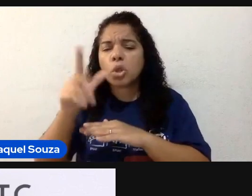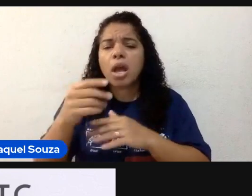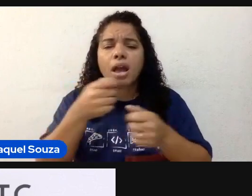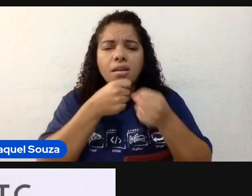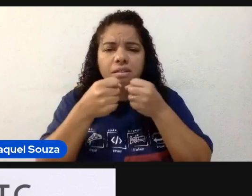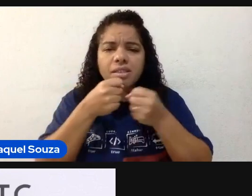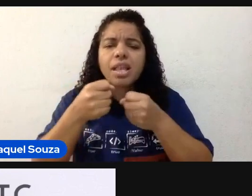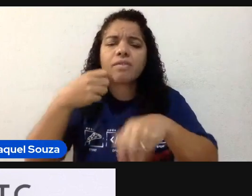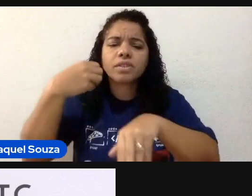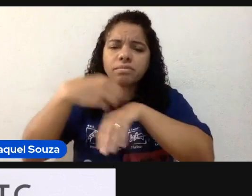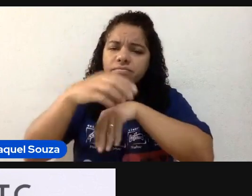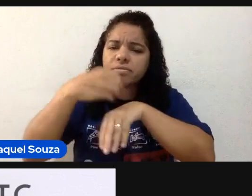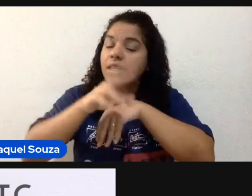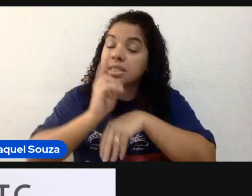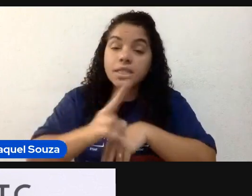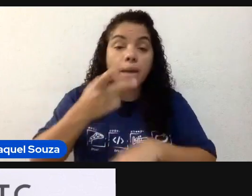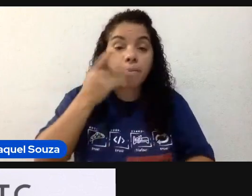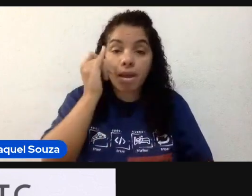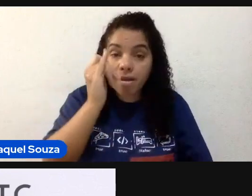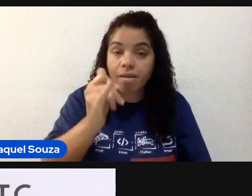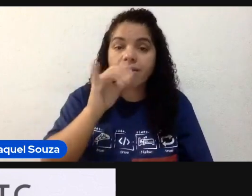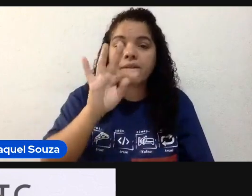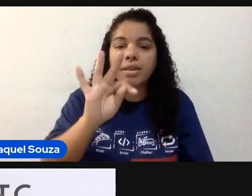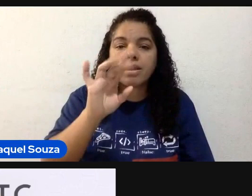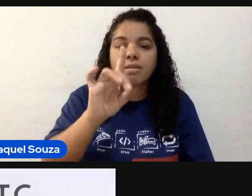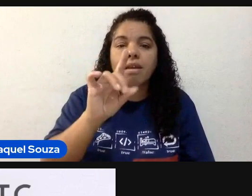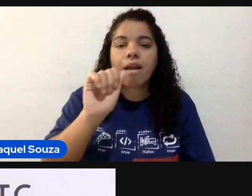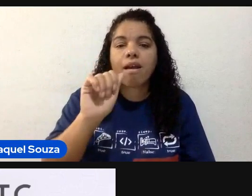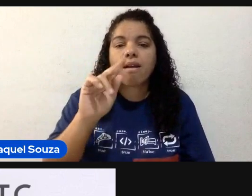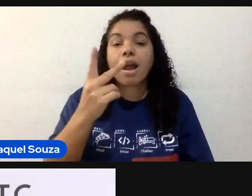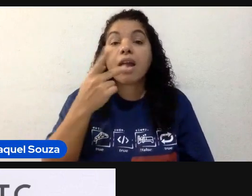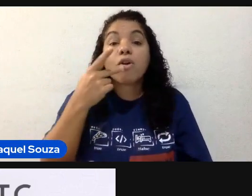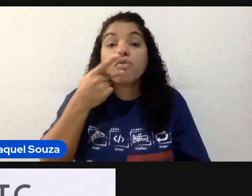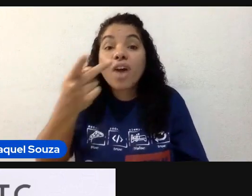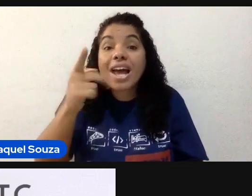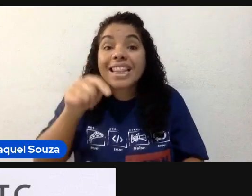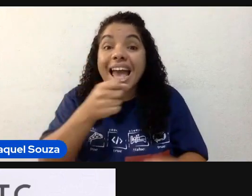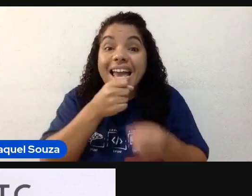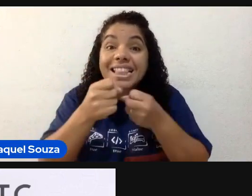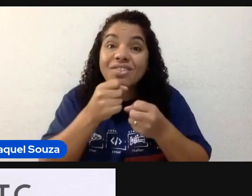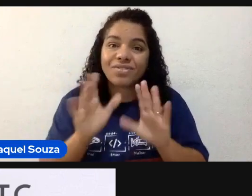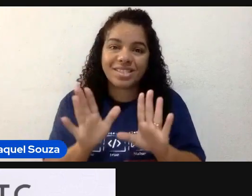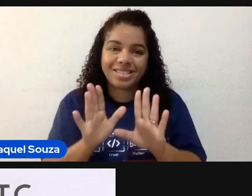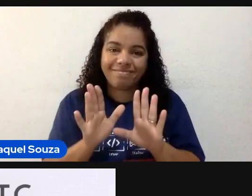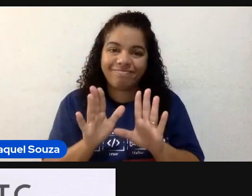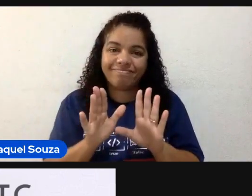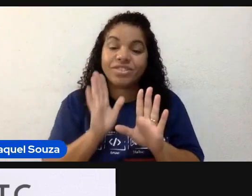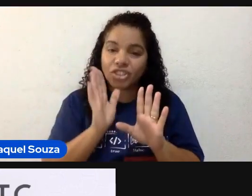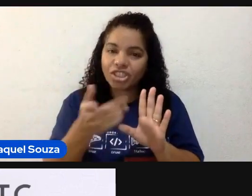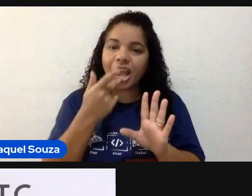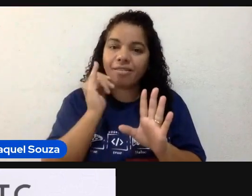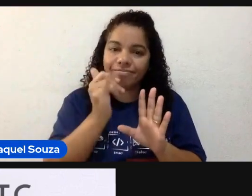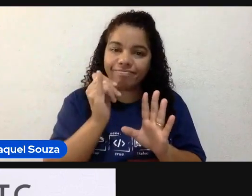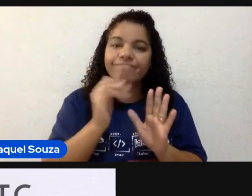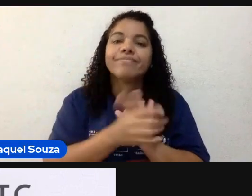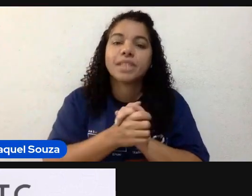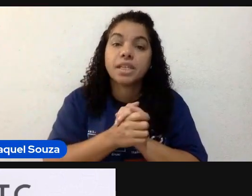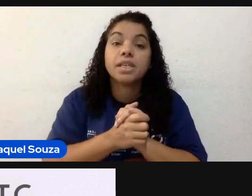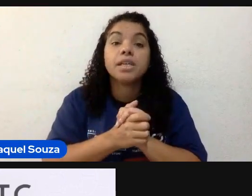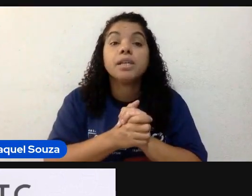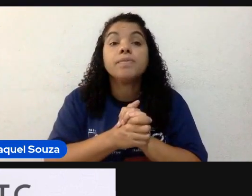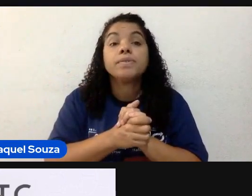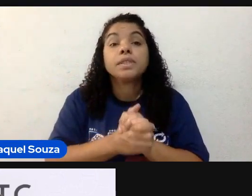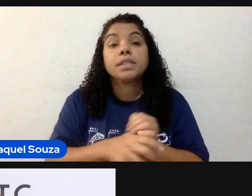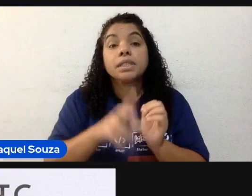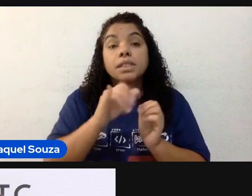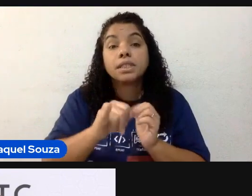eu sempre falo que eu tenho TDAH já na entrevista. Porque se não for eu penso assim: se não